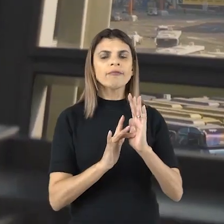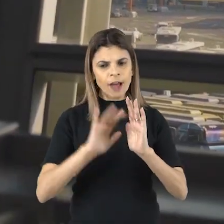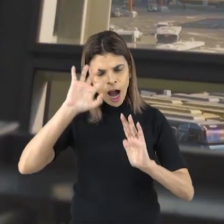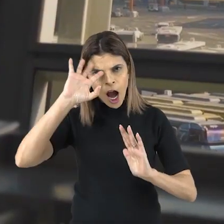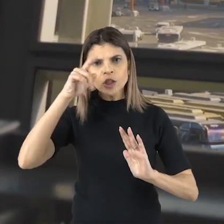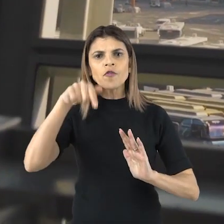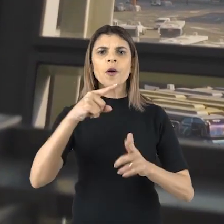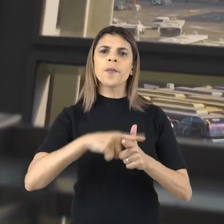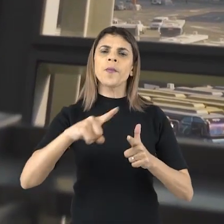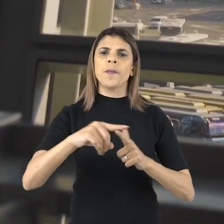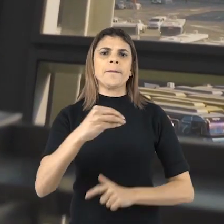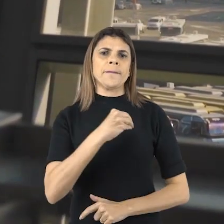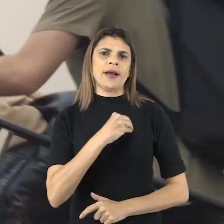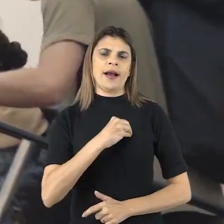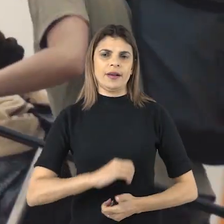pessoalmente.